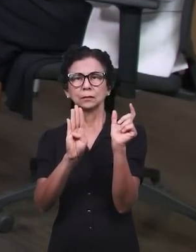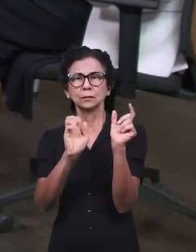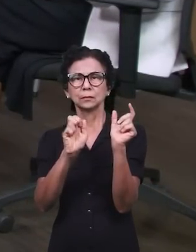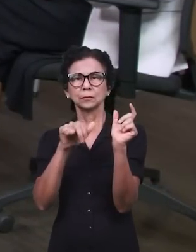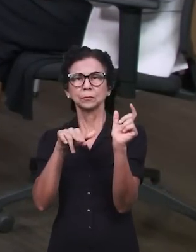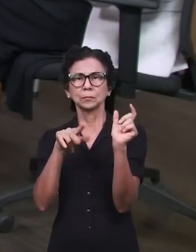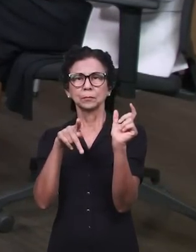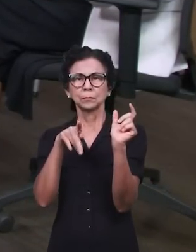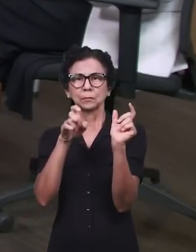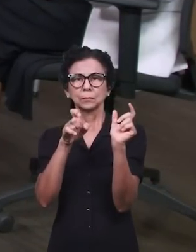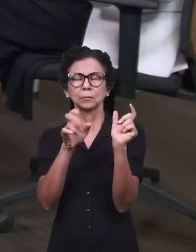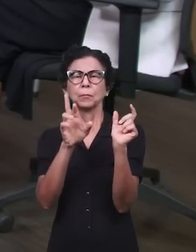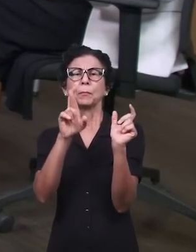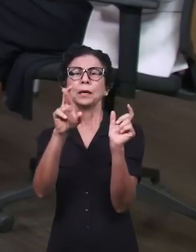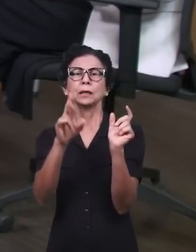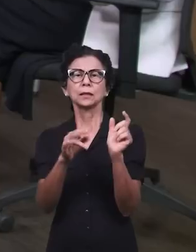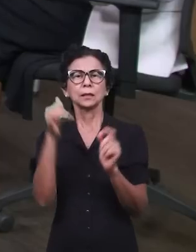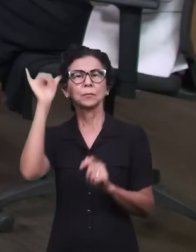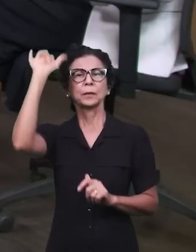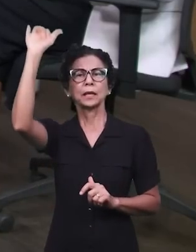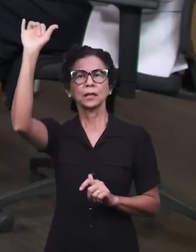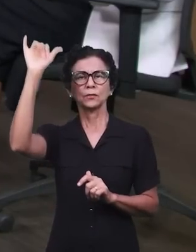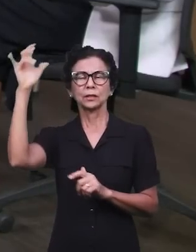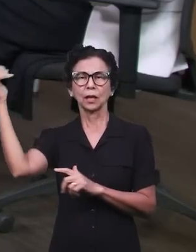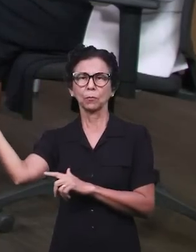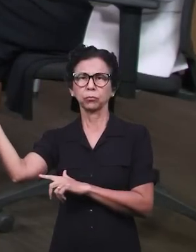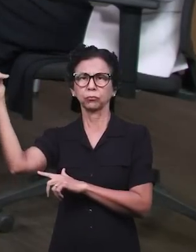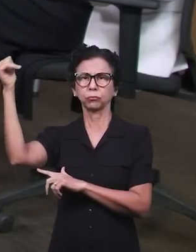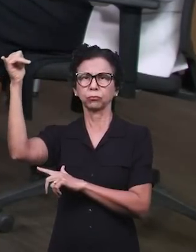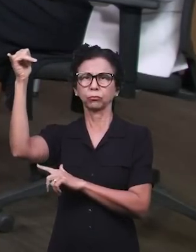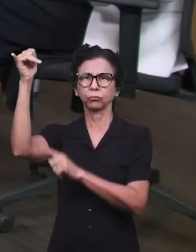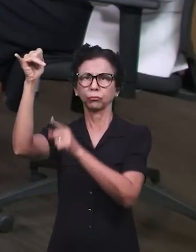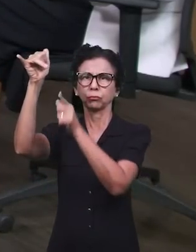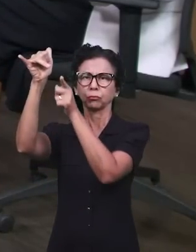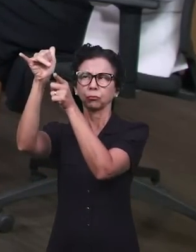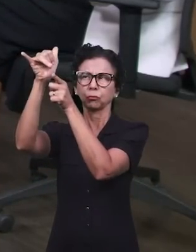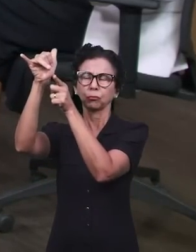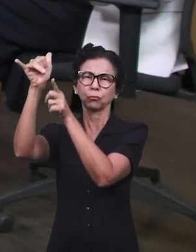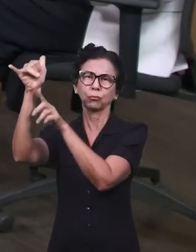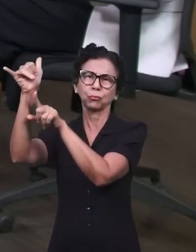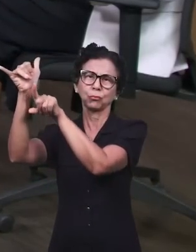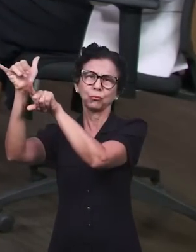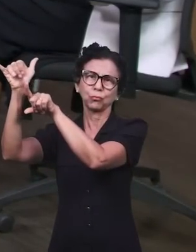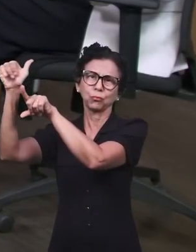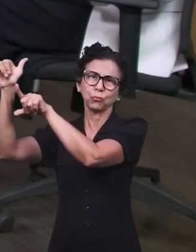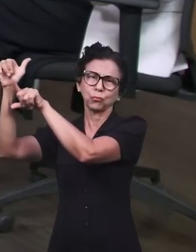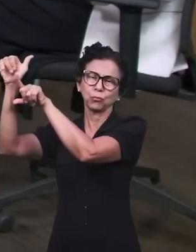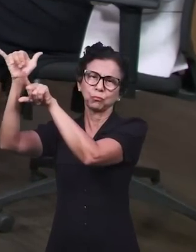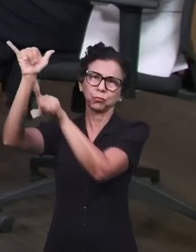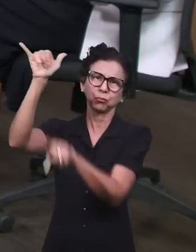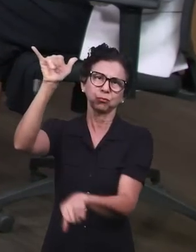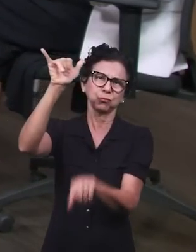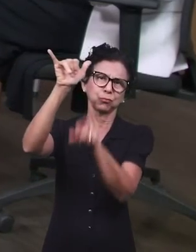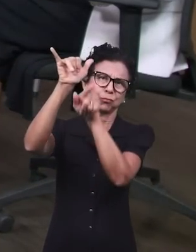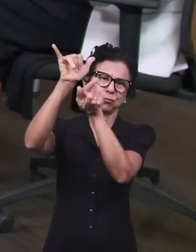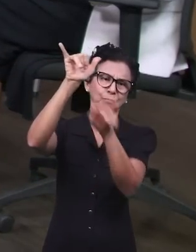anti-bomba atômica, bunker que é anti-ataque aéreo, bunker disso. O nosso bunker é anti-inferno, né?